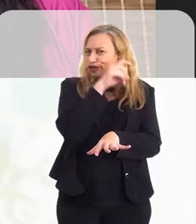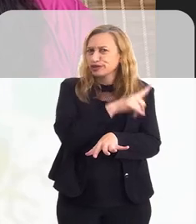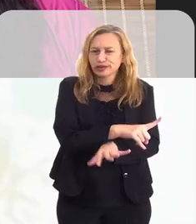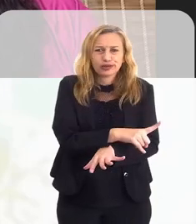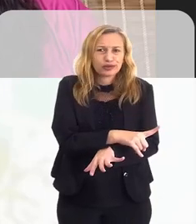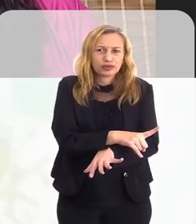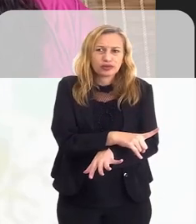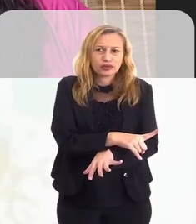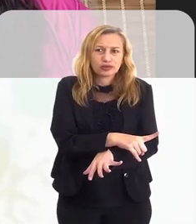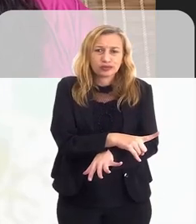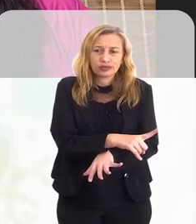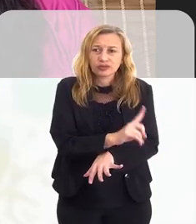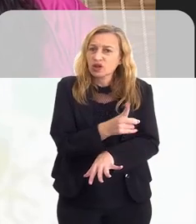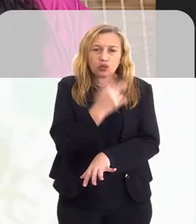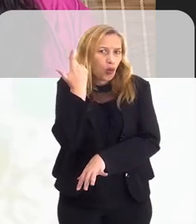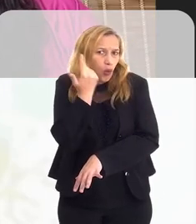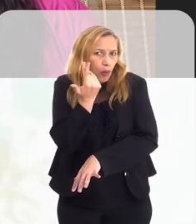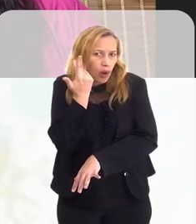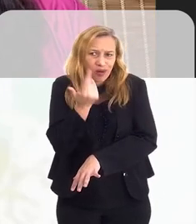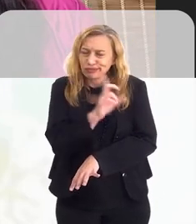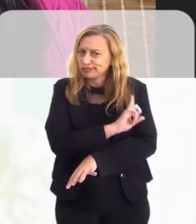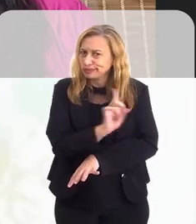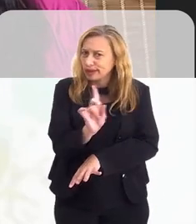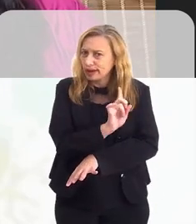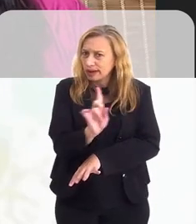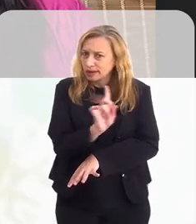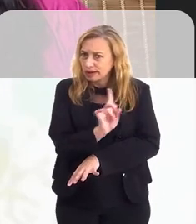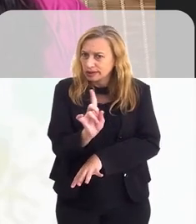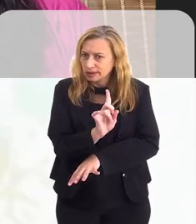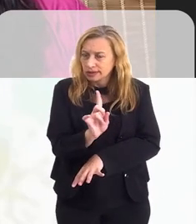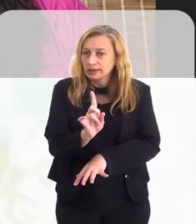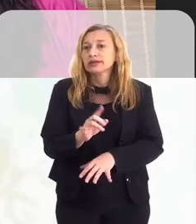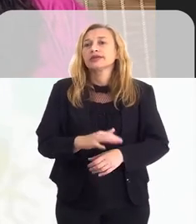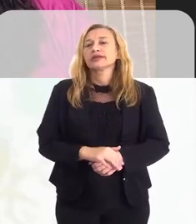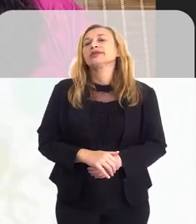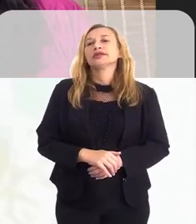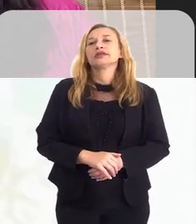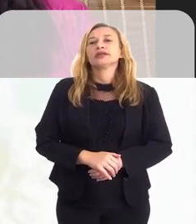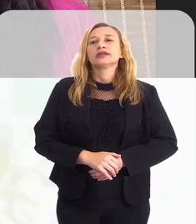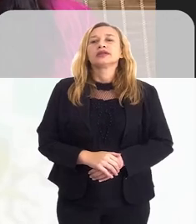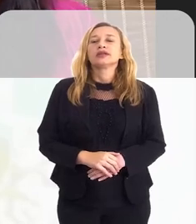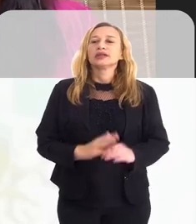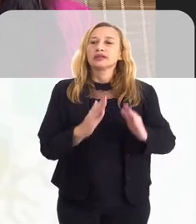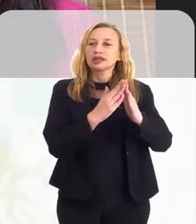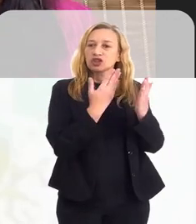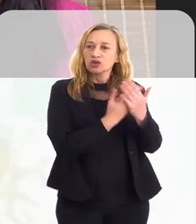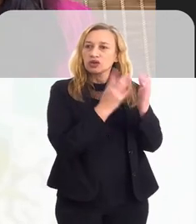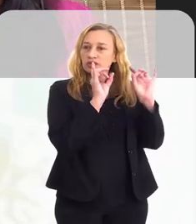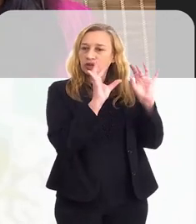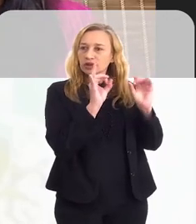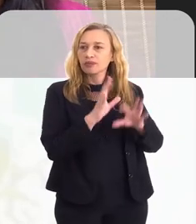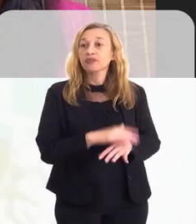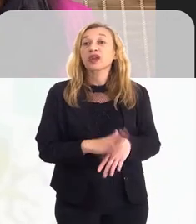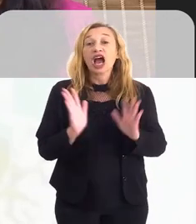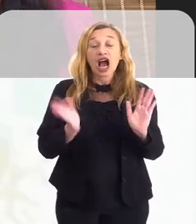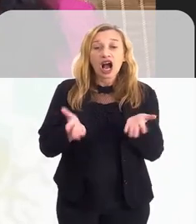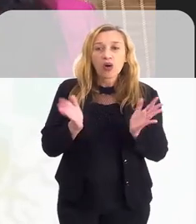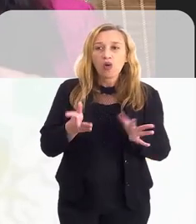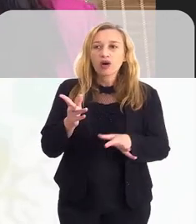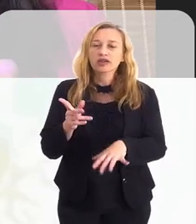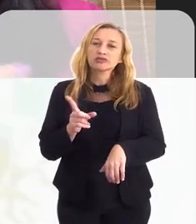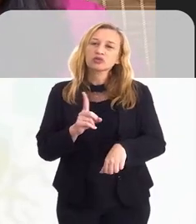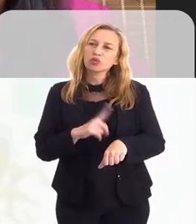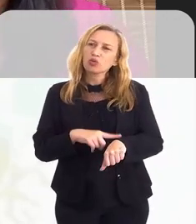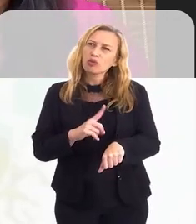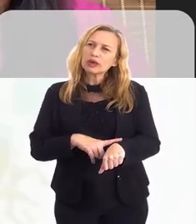uma coisa assim, né, não tão comum, né, porque era a Sim. época da segregação, né, da escola especial. Agora, a gente